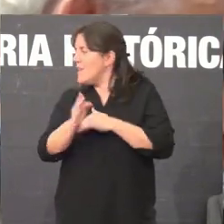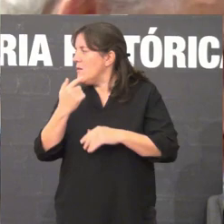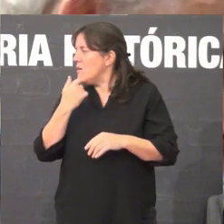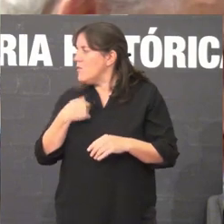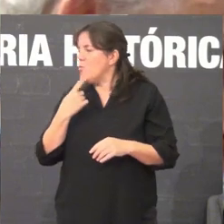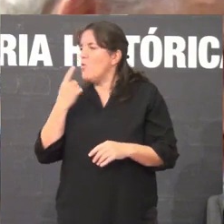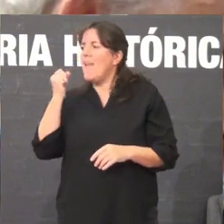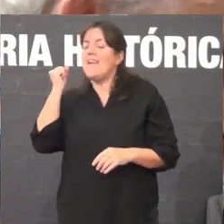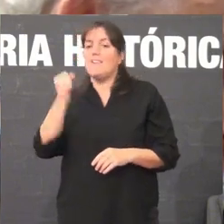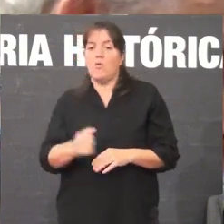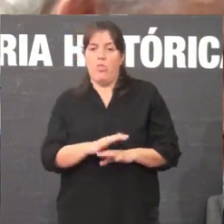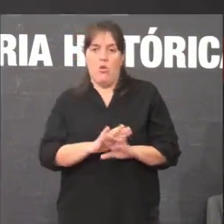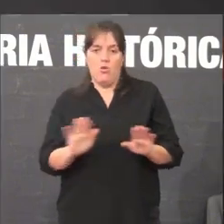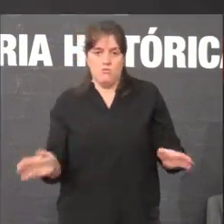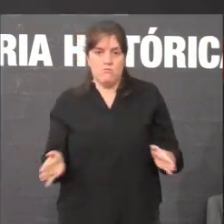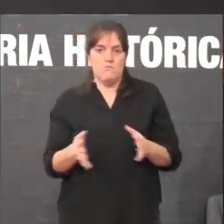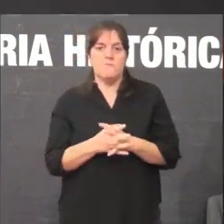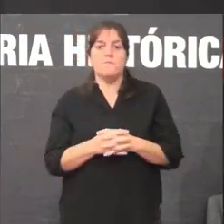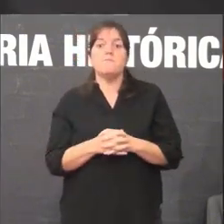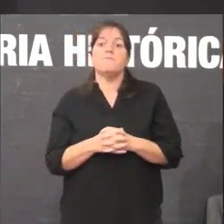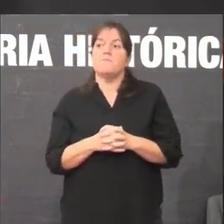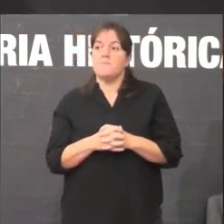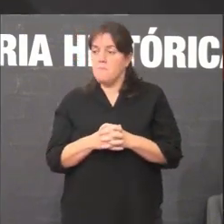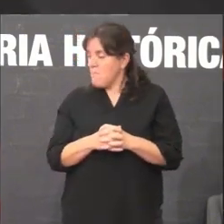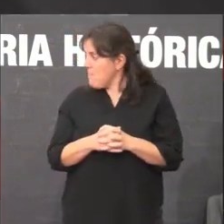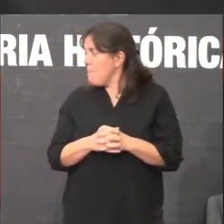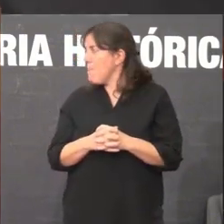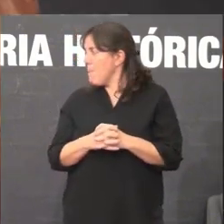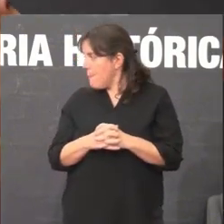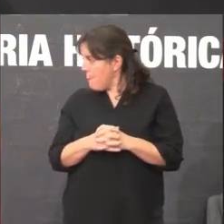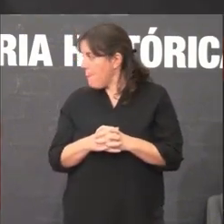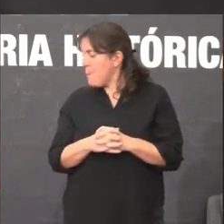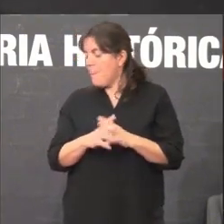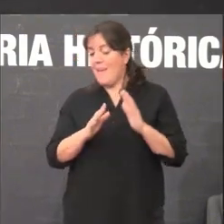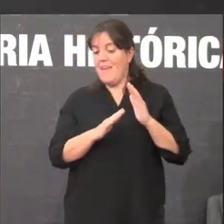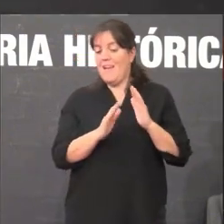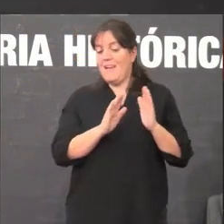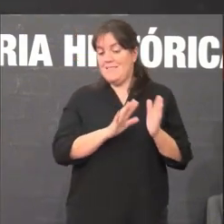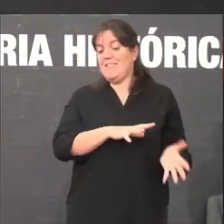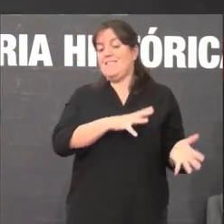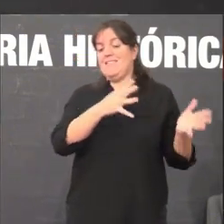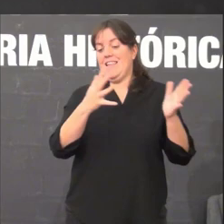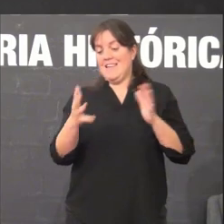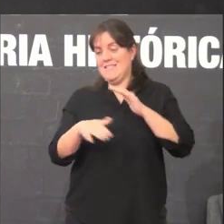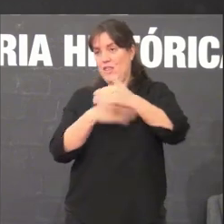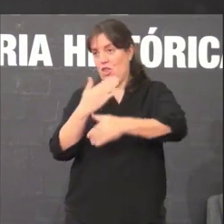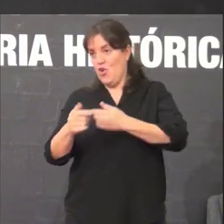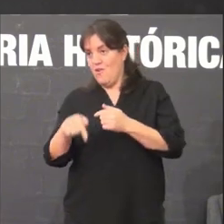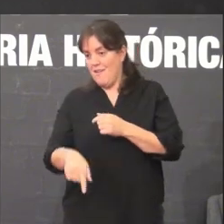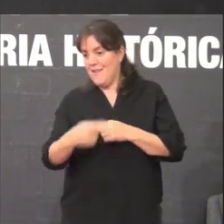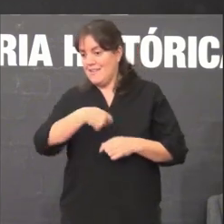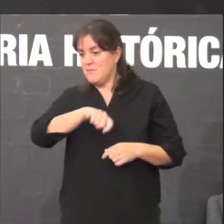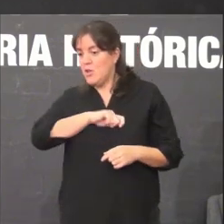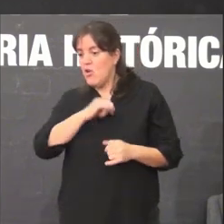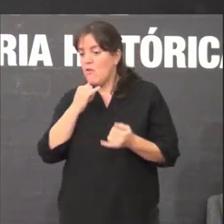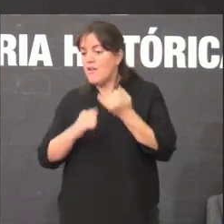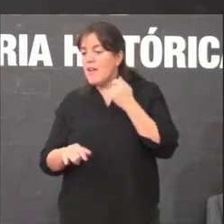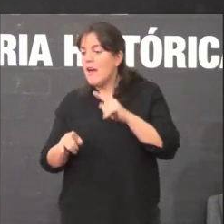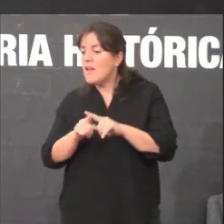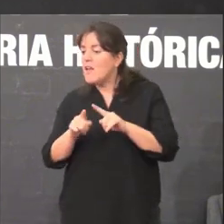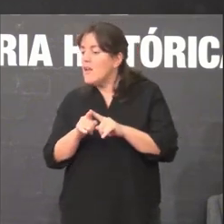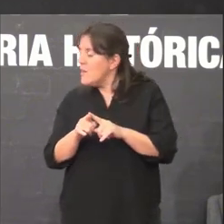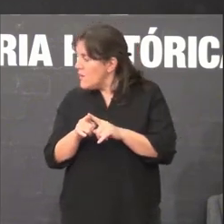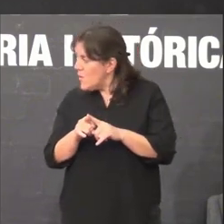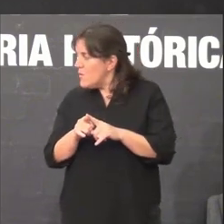revolução. Então, a transição espanhola acaba, no fundo, por